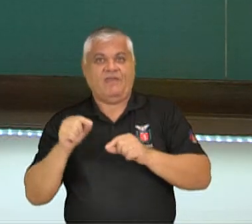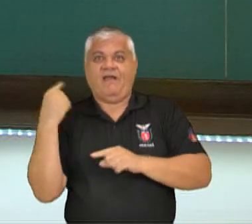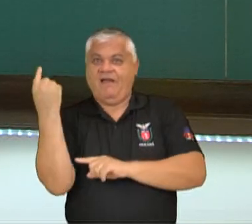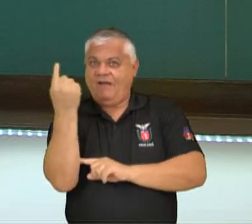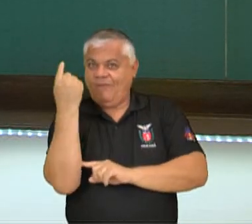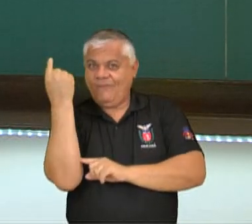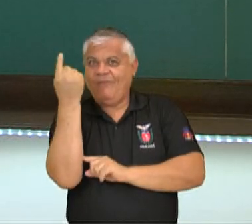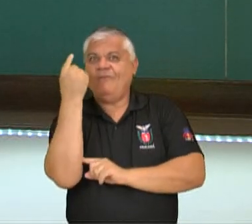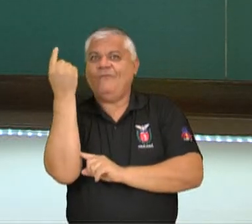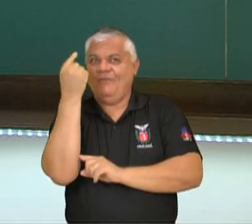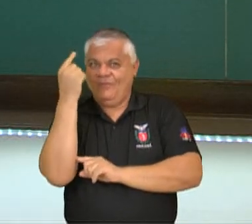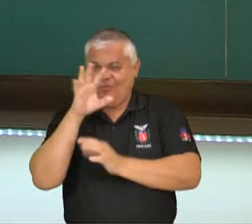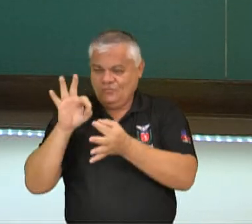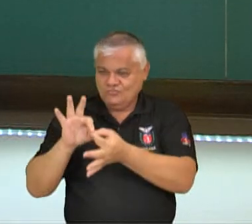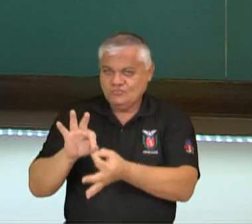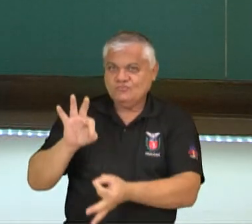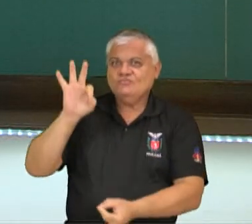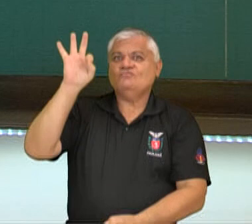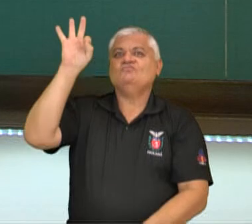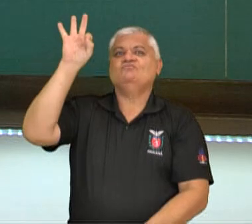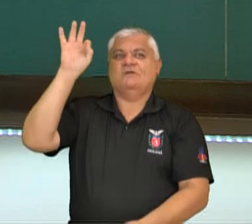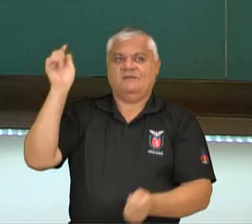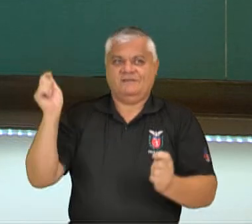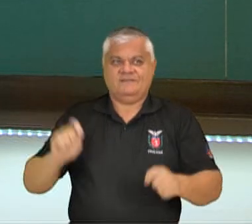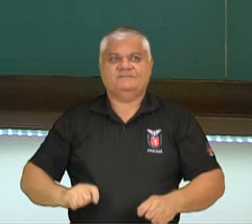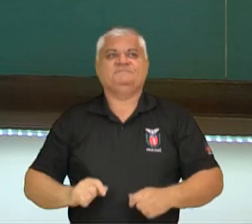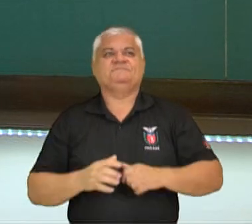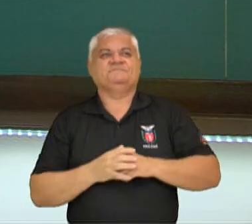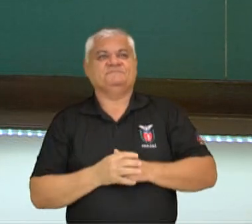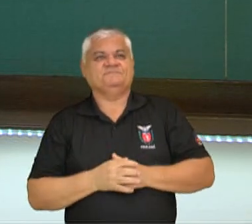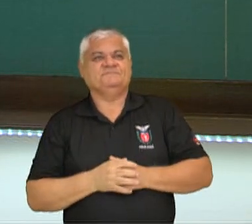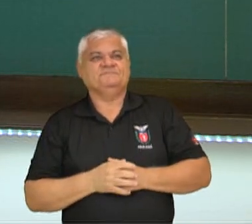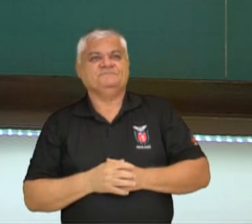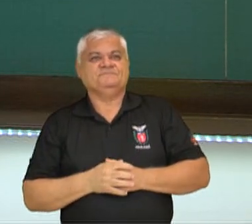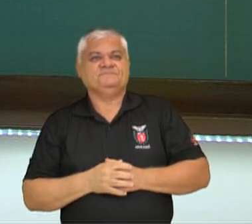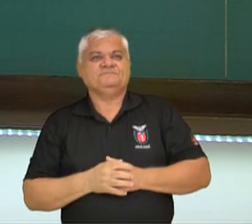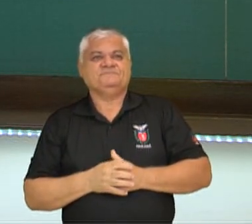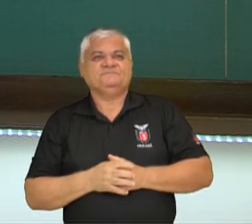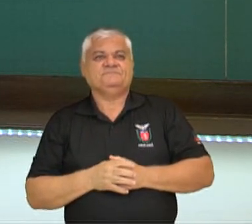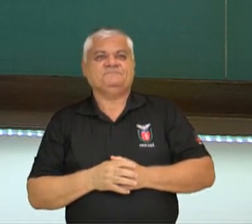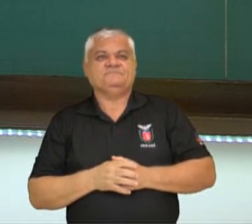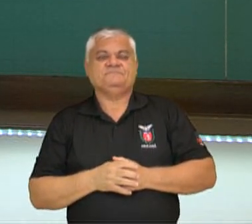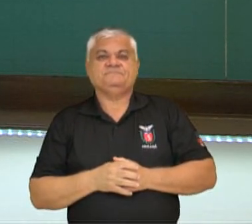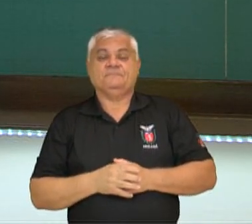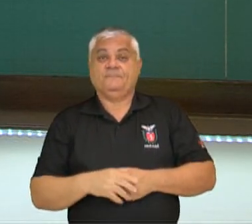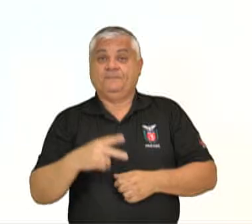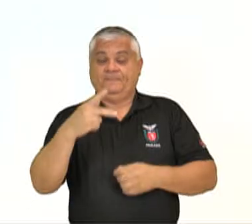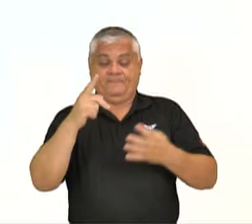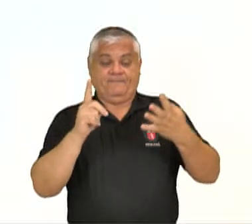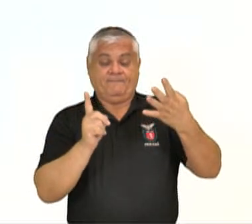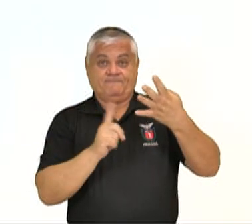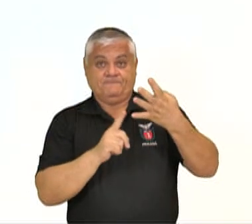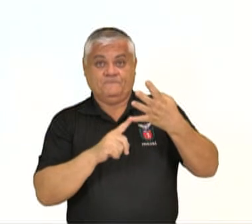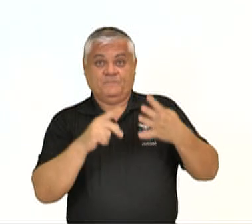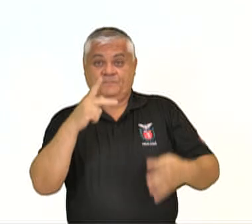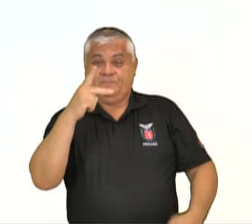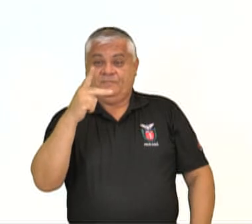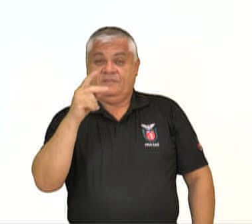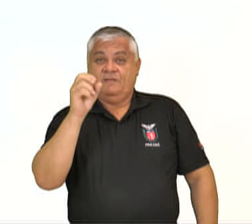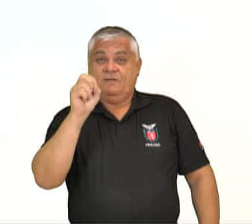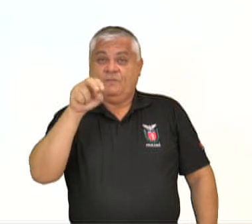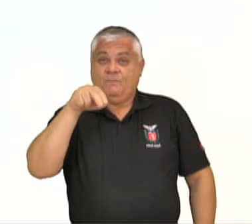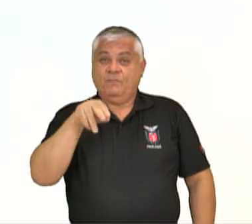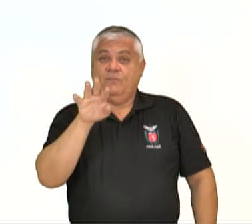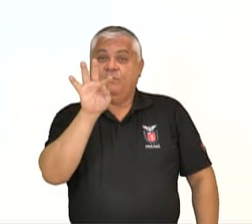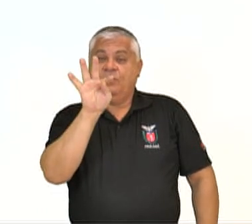alto também, o mais alto que o capoeirista puder colocar o pé, ok? A ponteira,